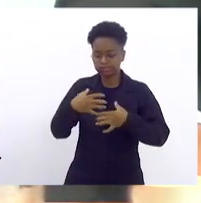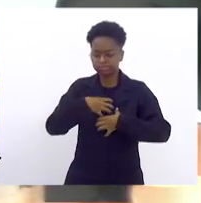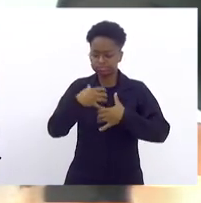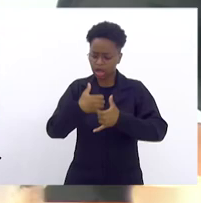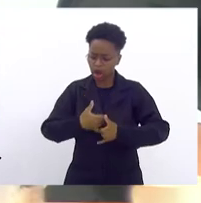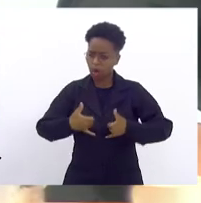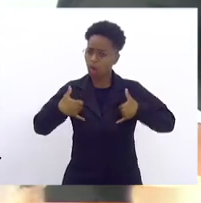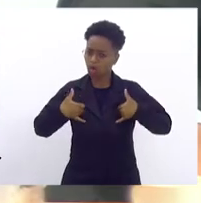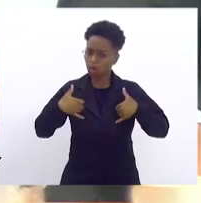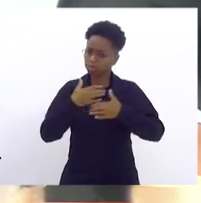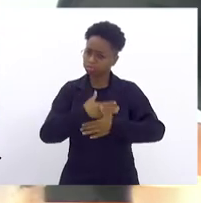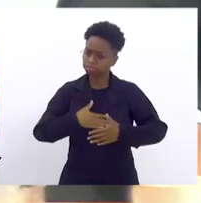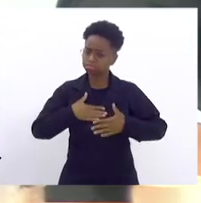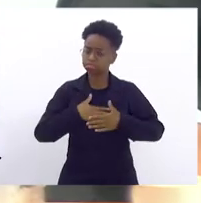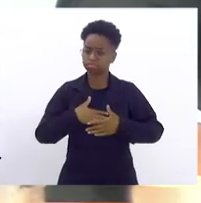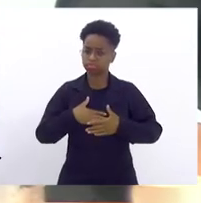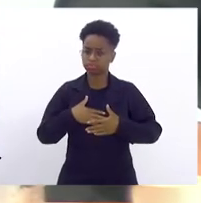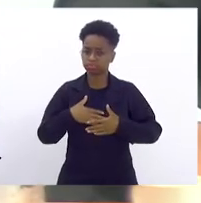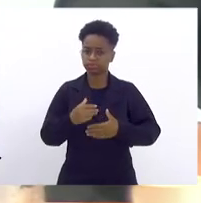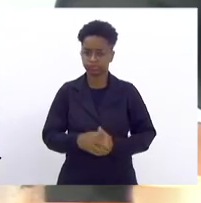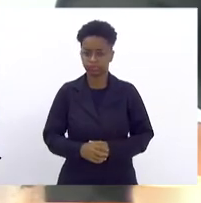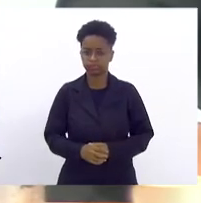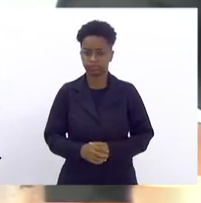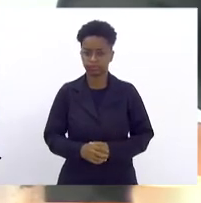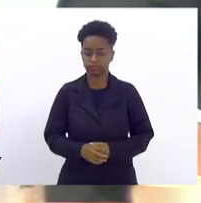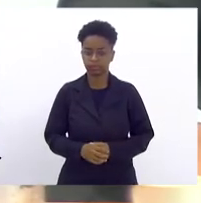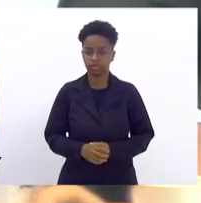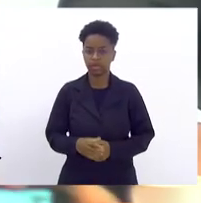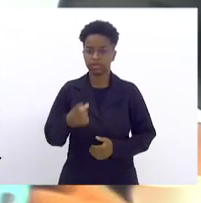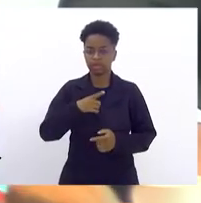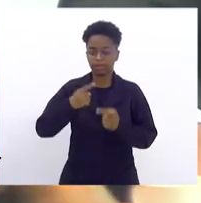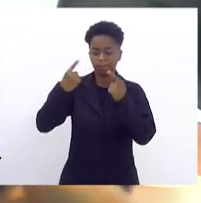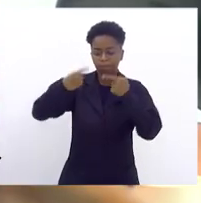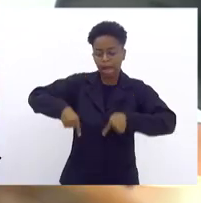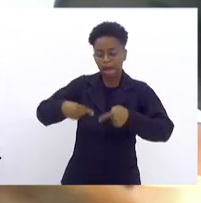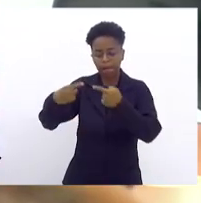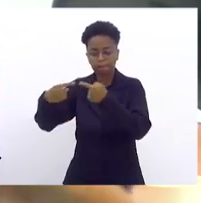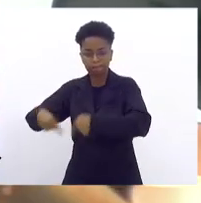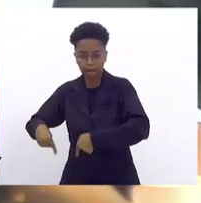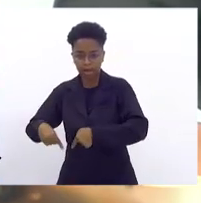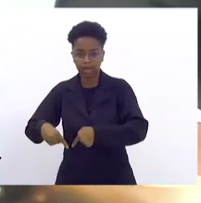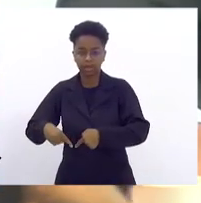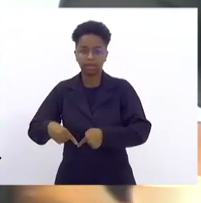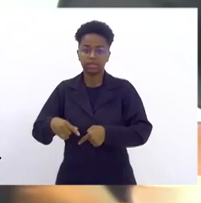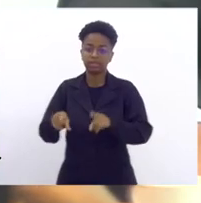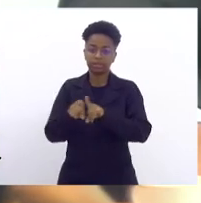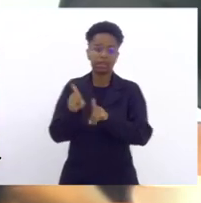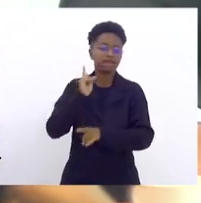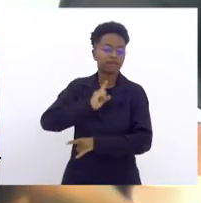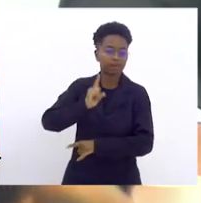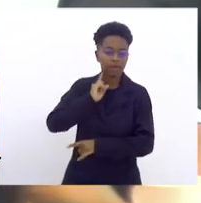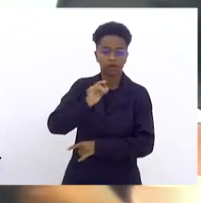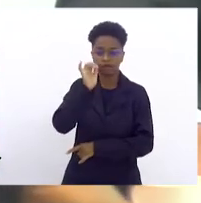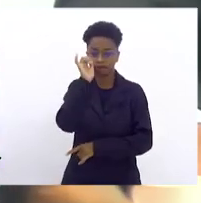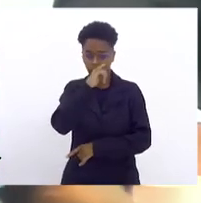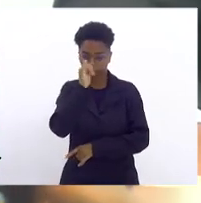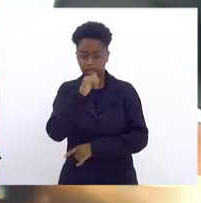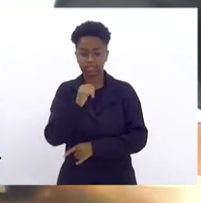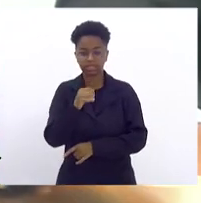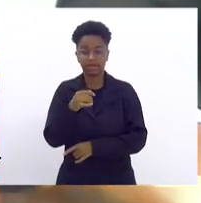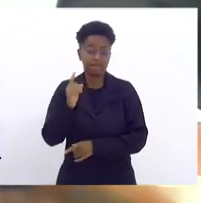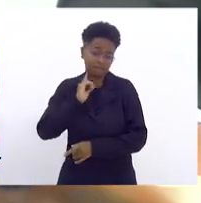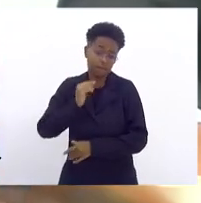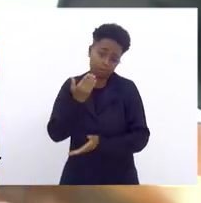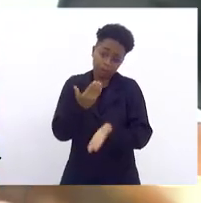orgulho de satisfação nos últimos dois fla-flus nomes não obstetra o Flamengo não tem sido